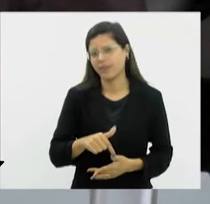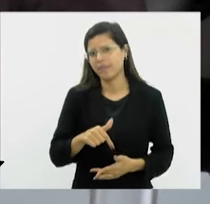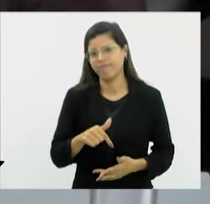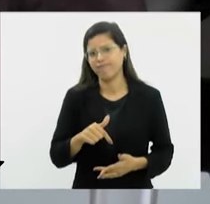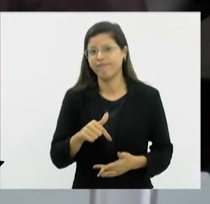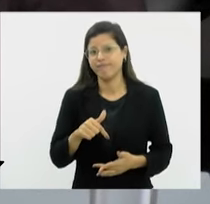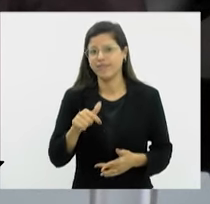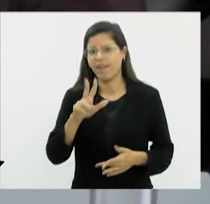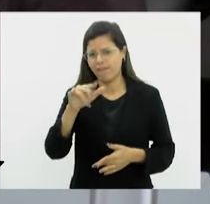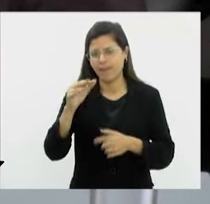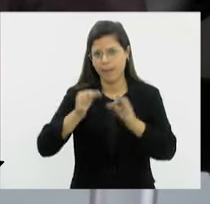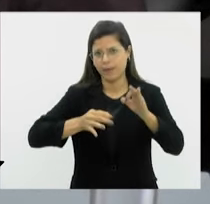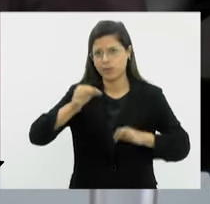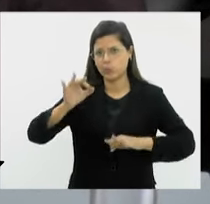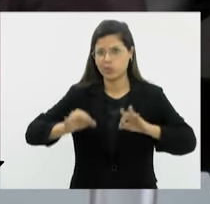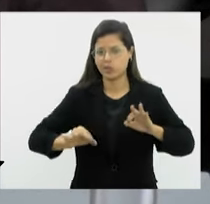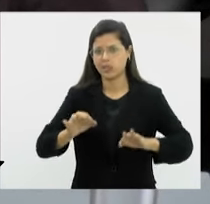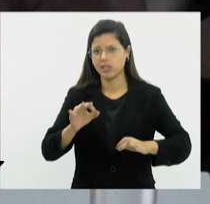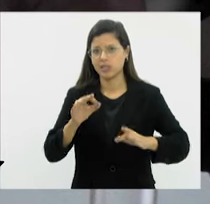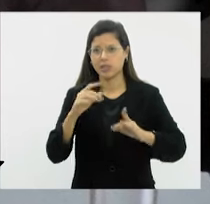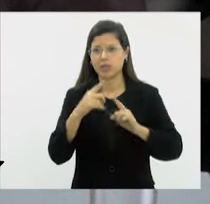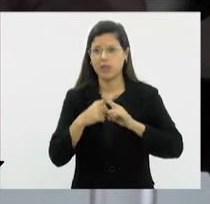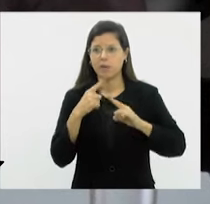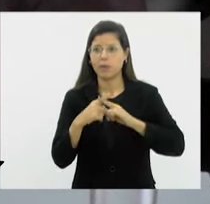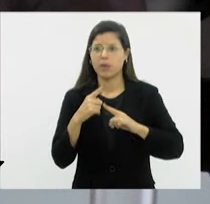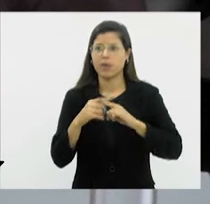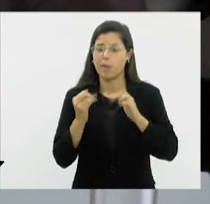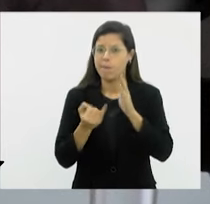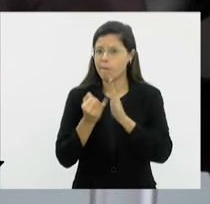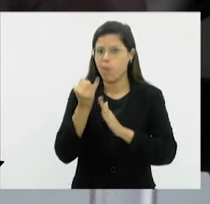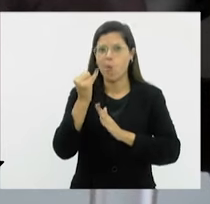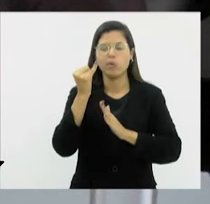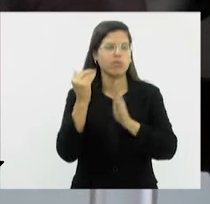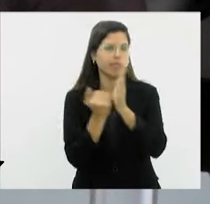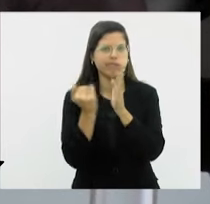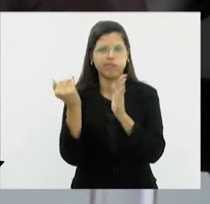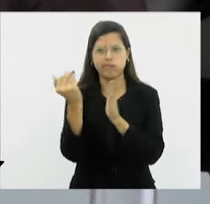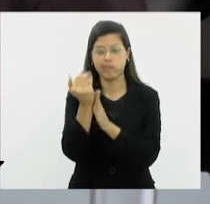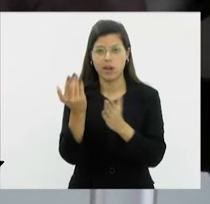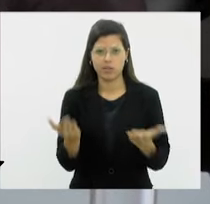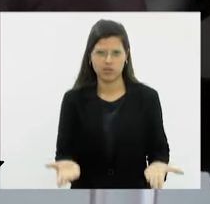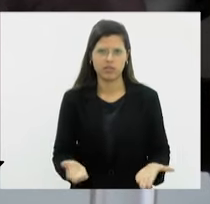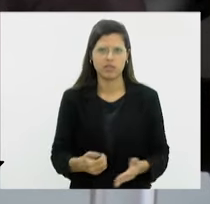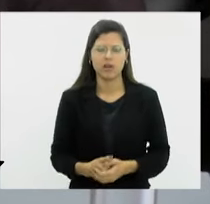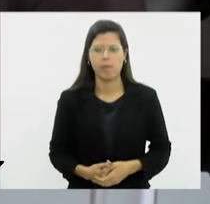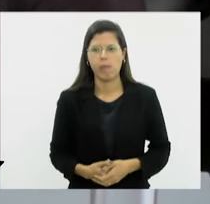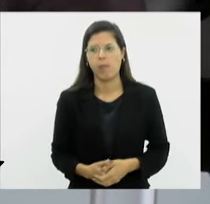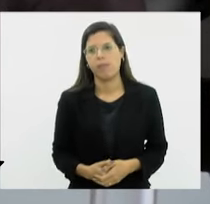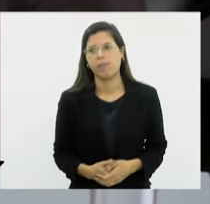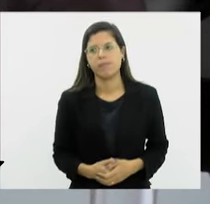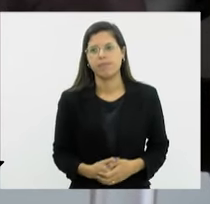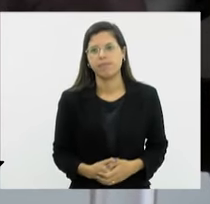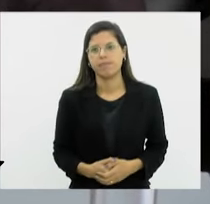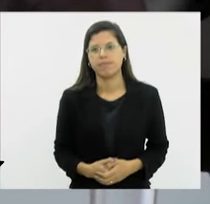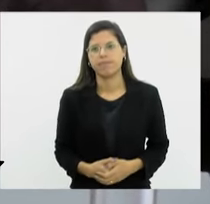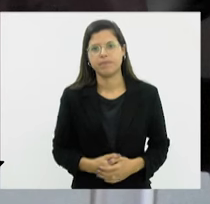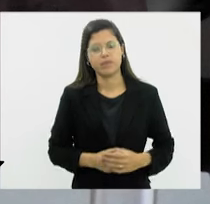justiça, porque seria um imposto, uma taxa exorbitante. Então, é que esse